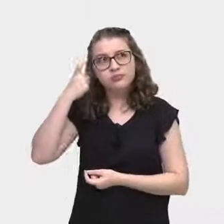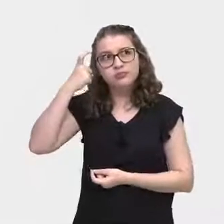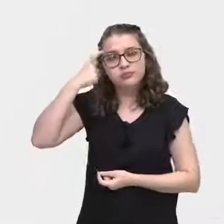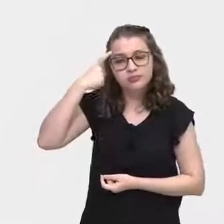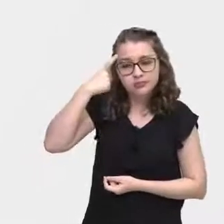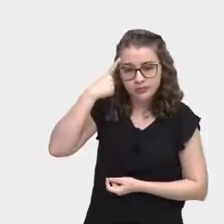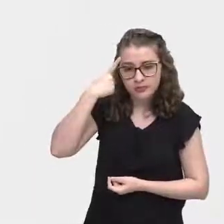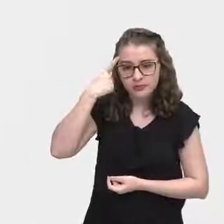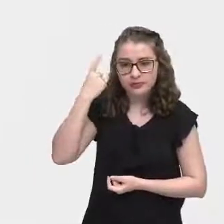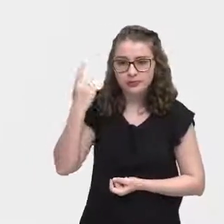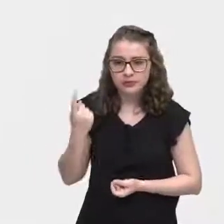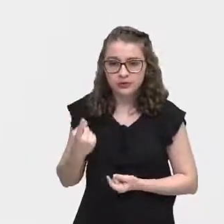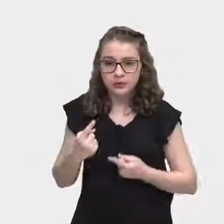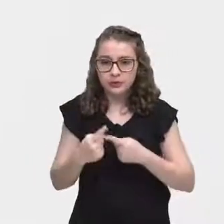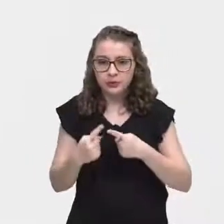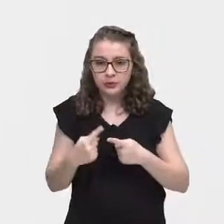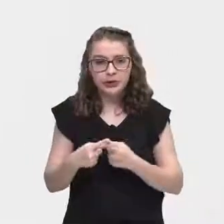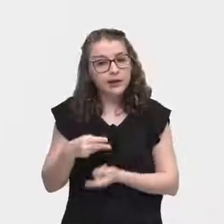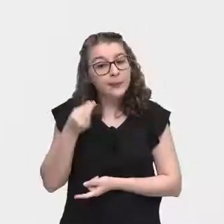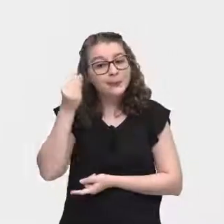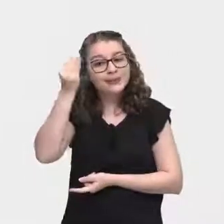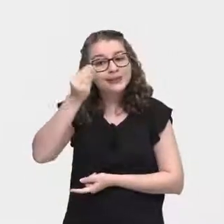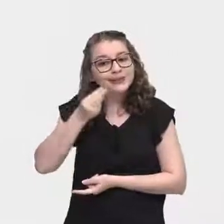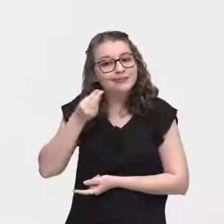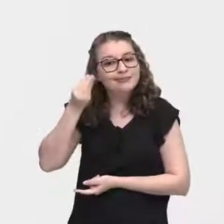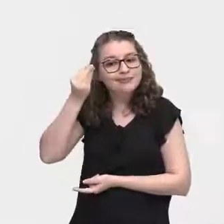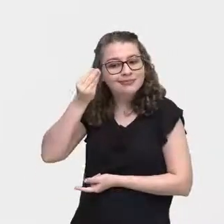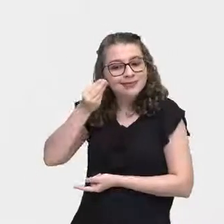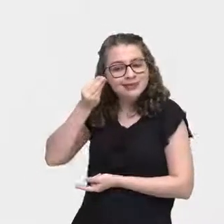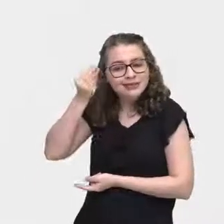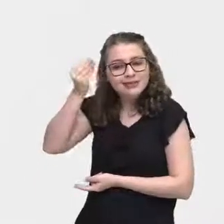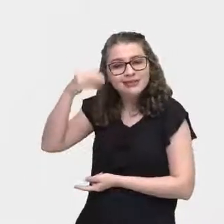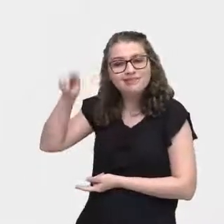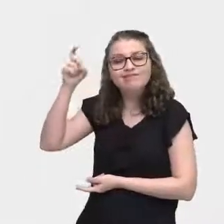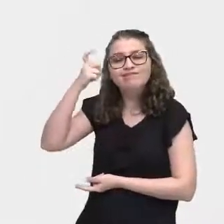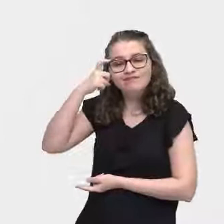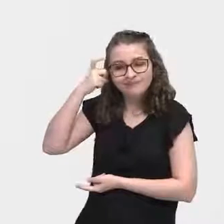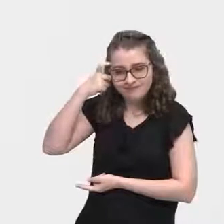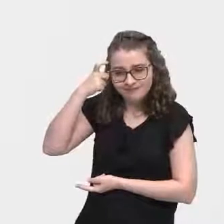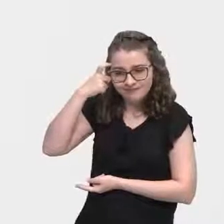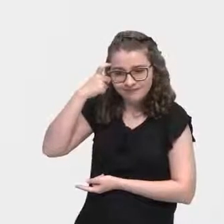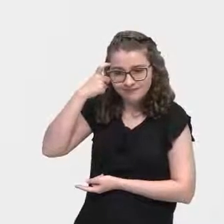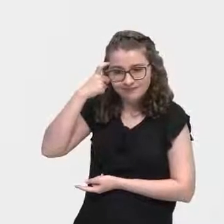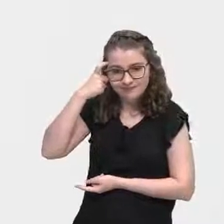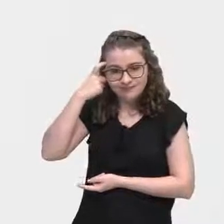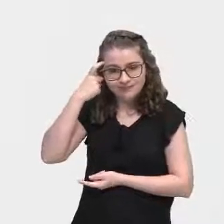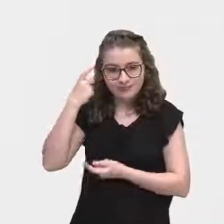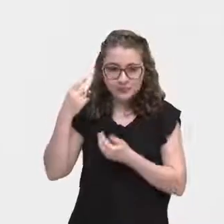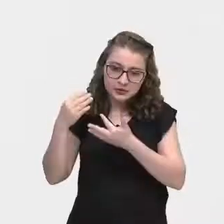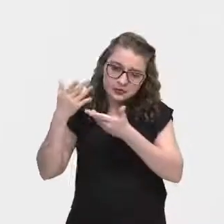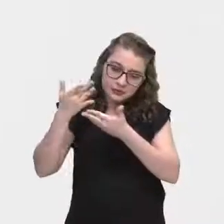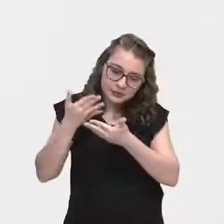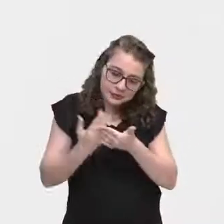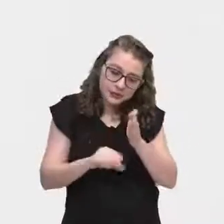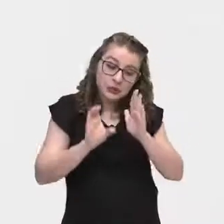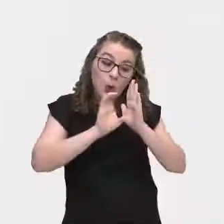Ou seja, ela é uma experiência de pensamento. que procede de